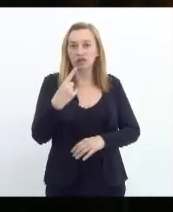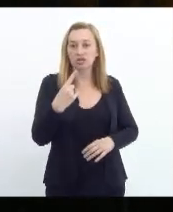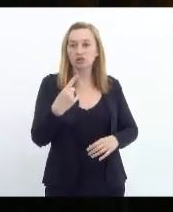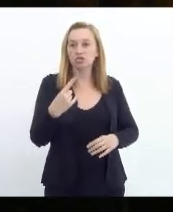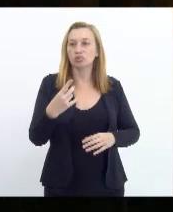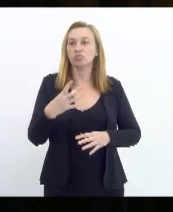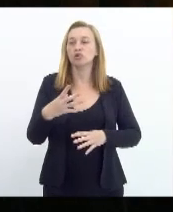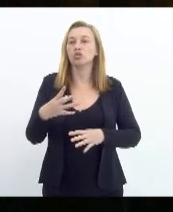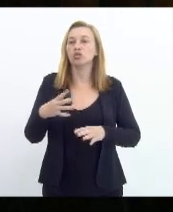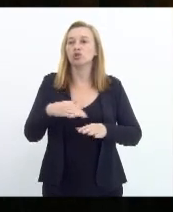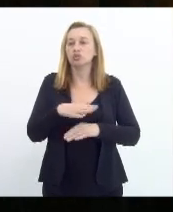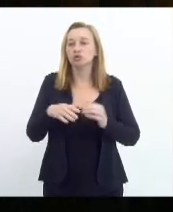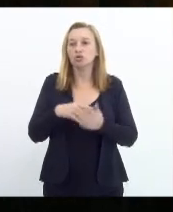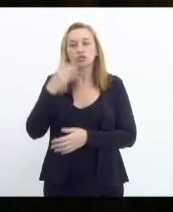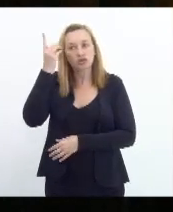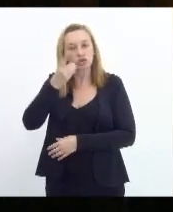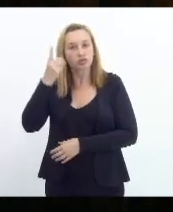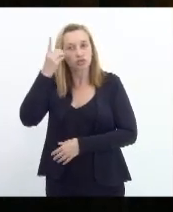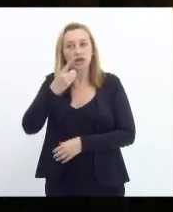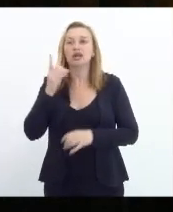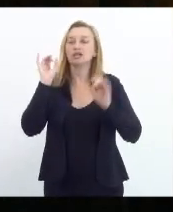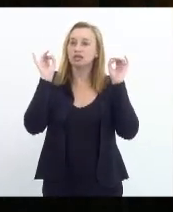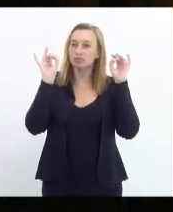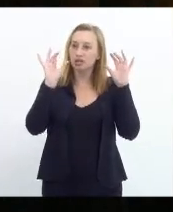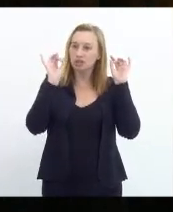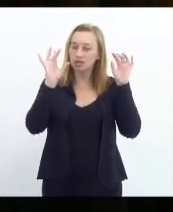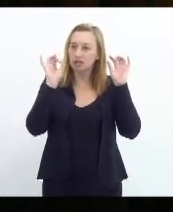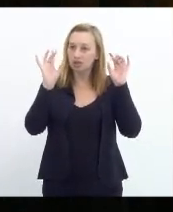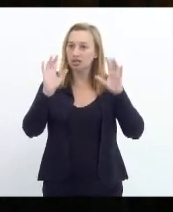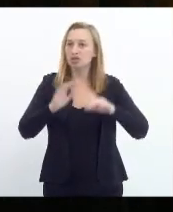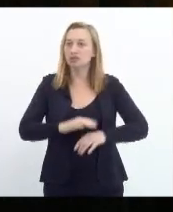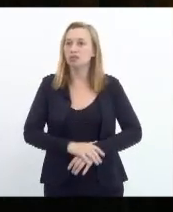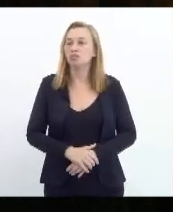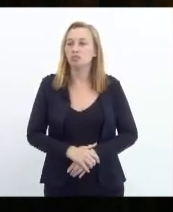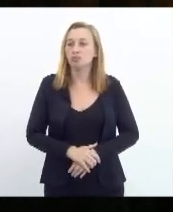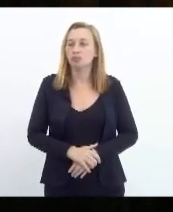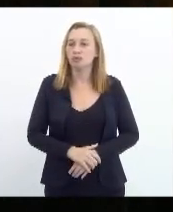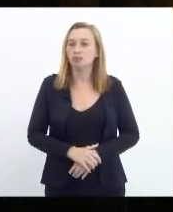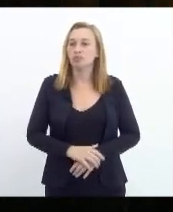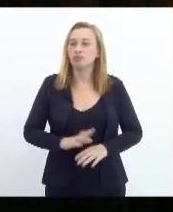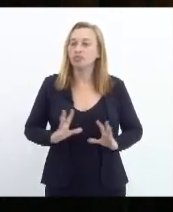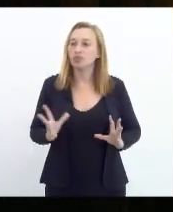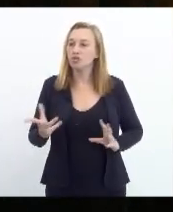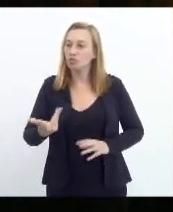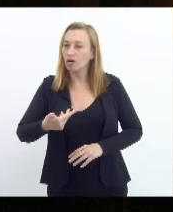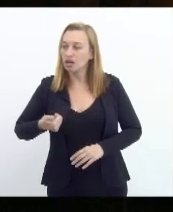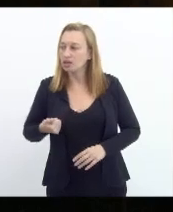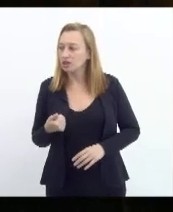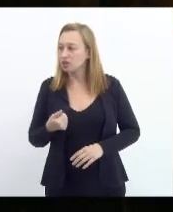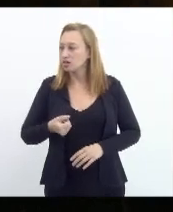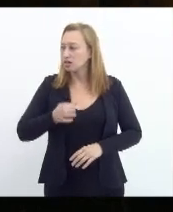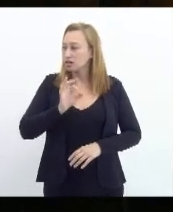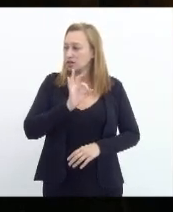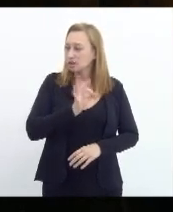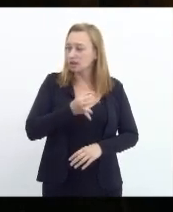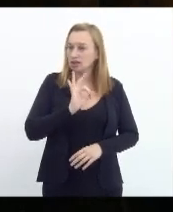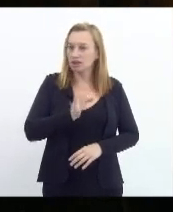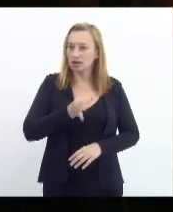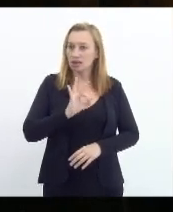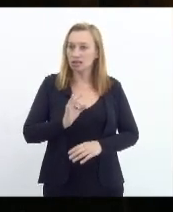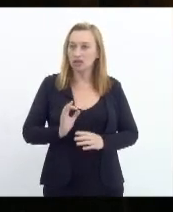por parlamentares e especialistas como uma forma a efetiva do que as atuais